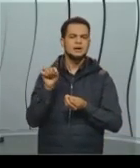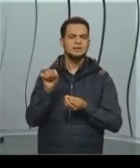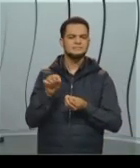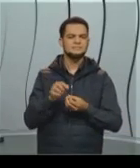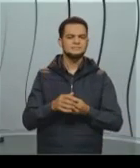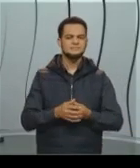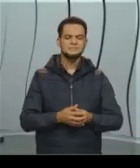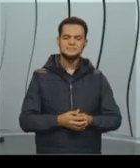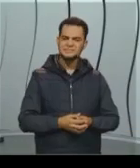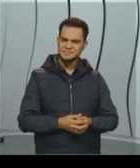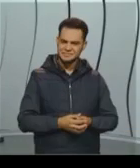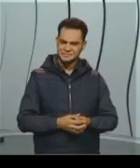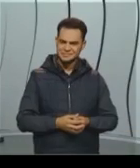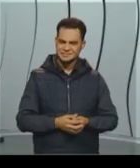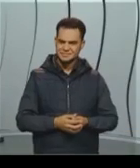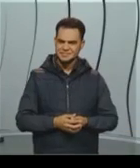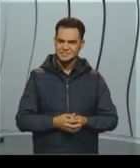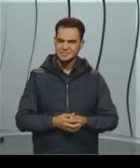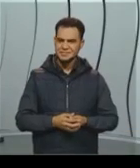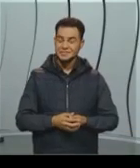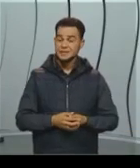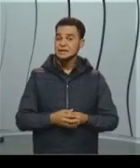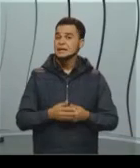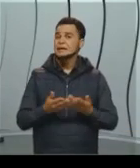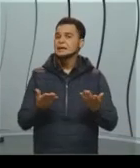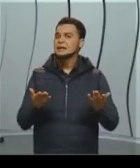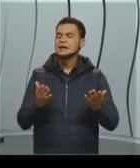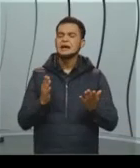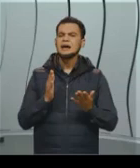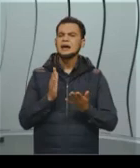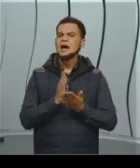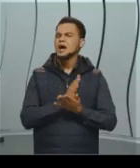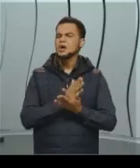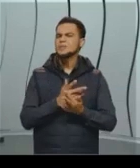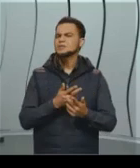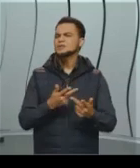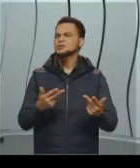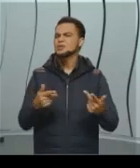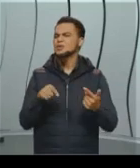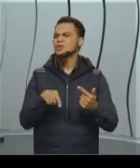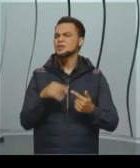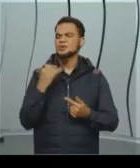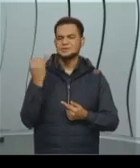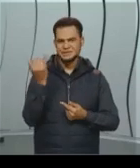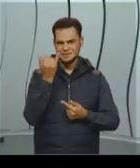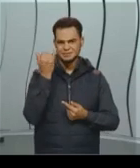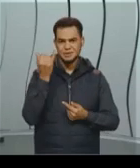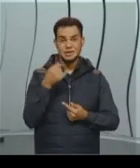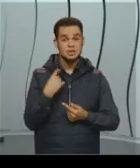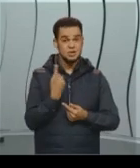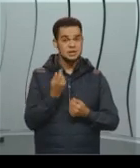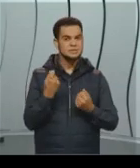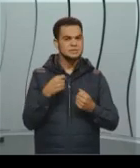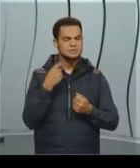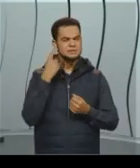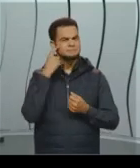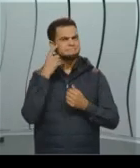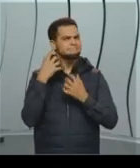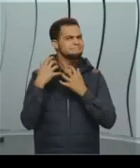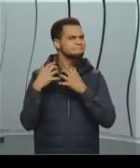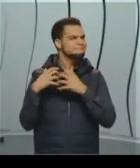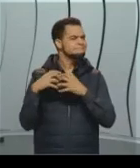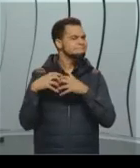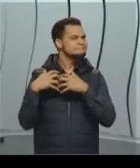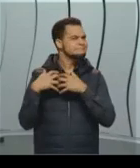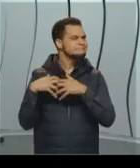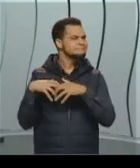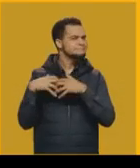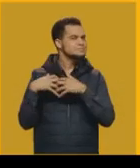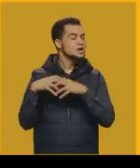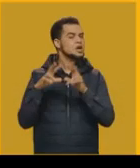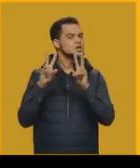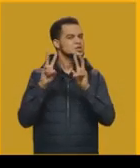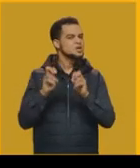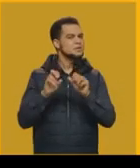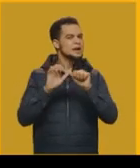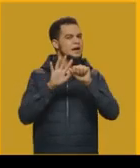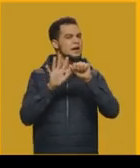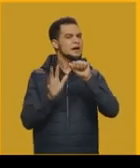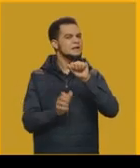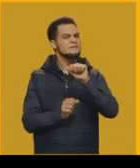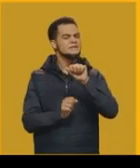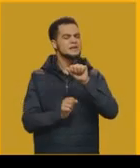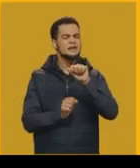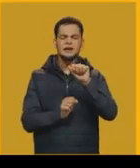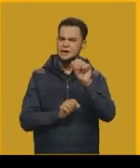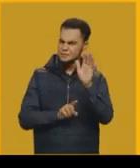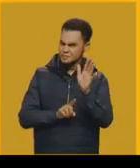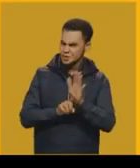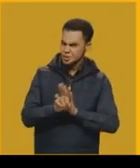Contextualizando. Algumas questões que sempre são importantes a gente se perguntar ao tratar de história da África. Então, olha, o que você sabe